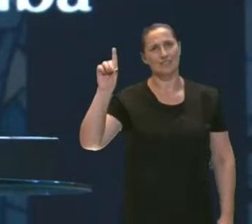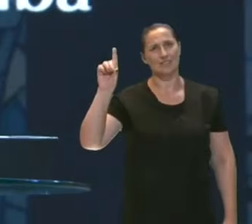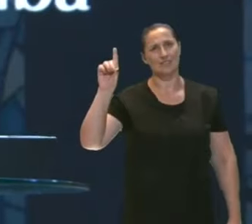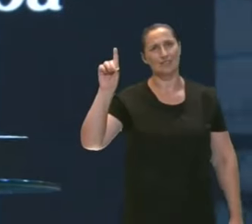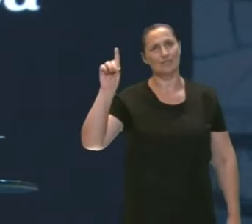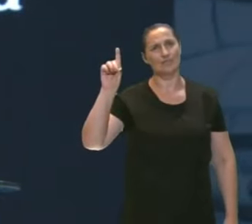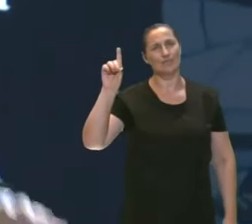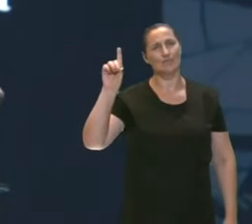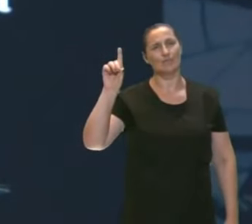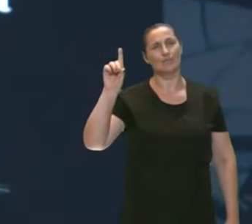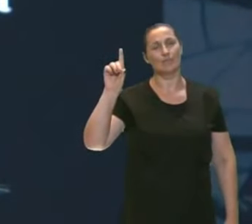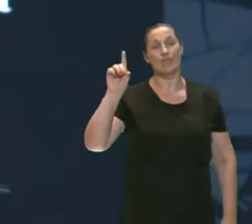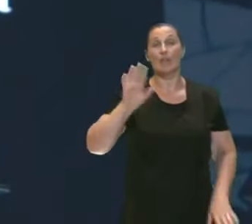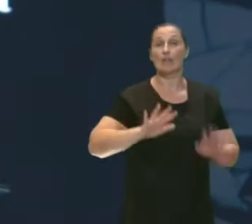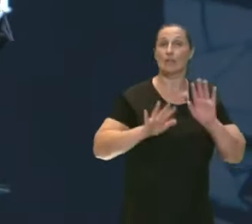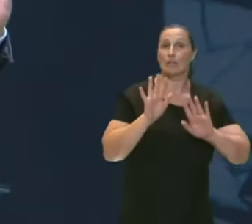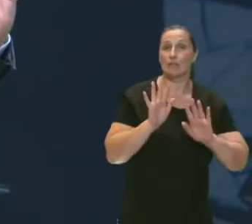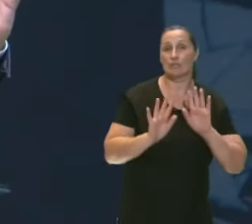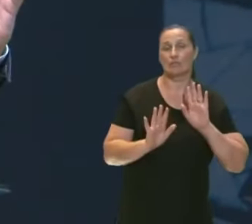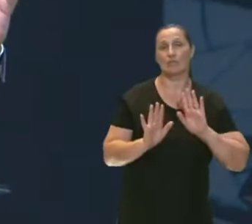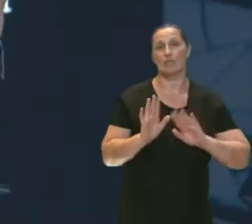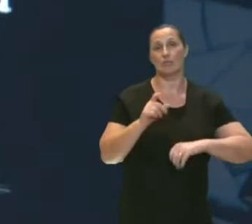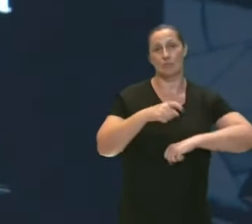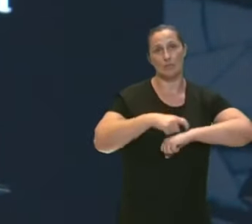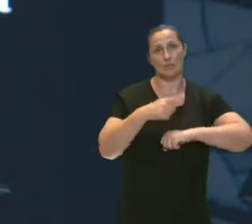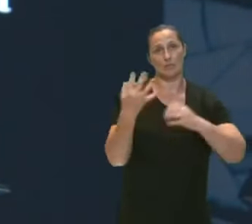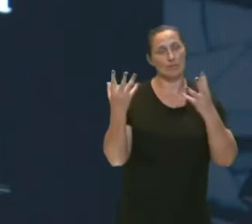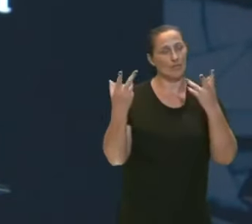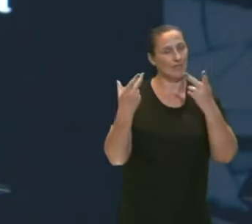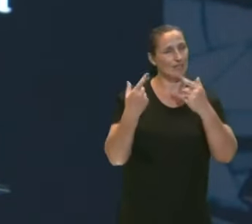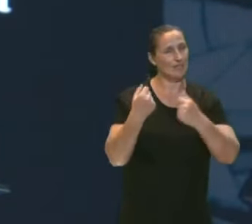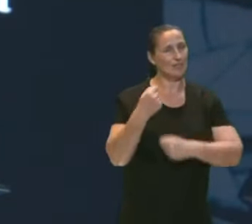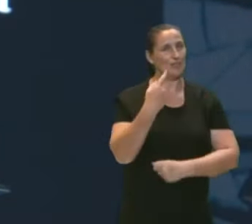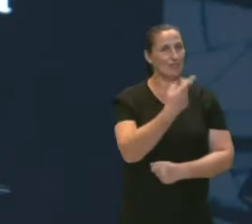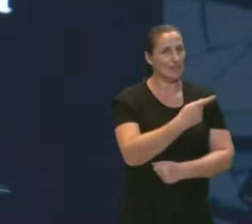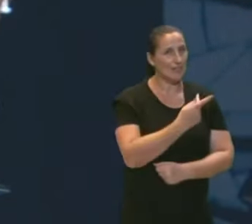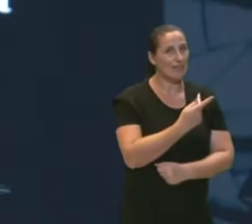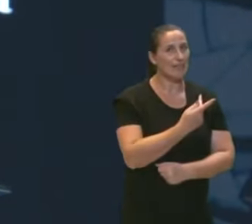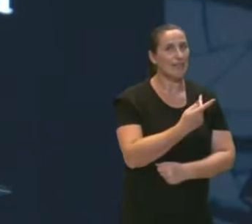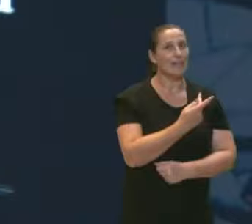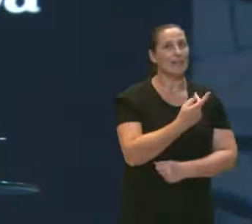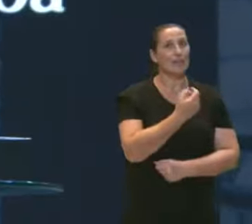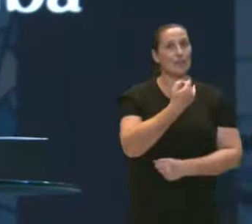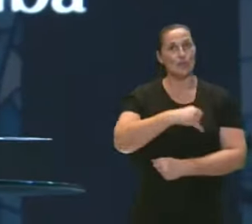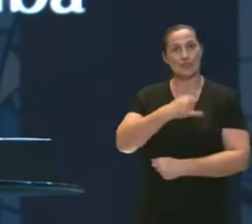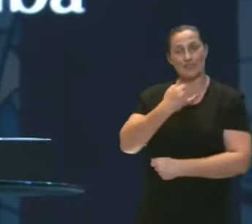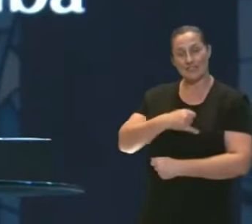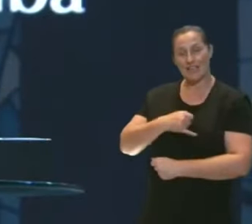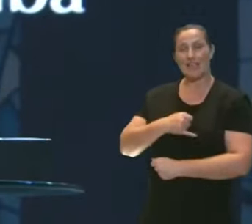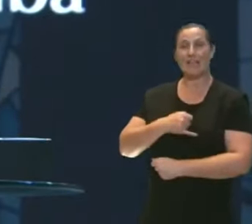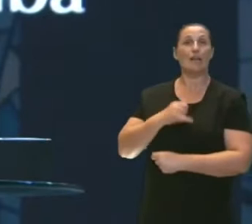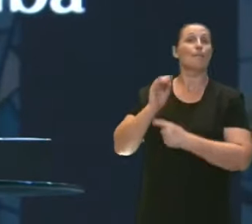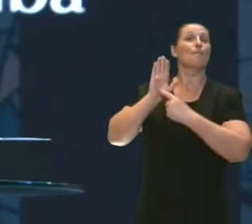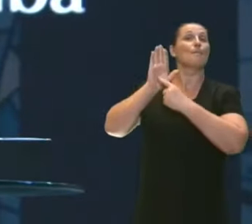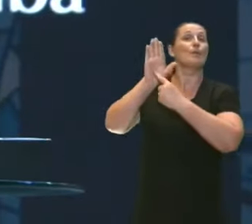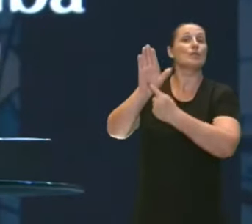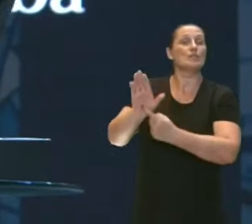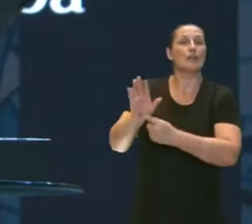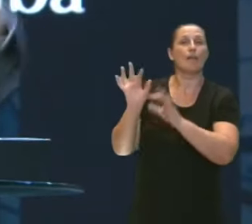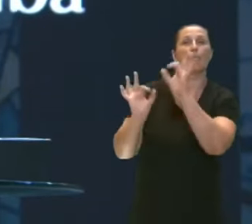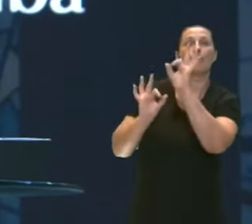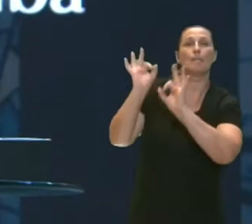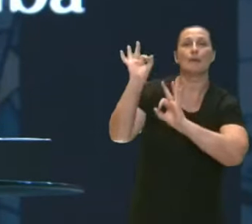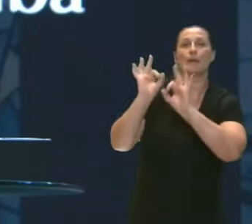Talvez o momento maravilhoso dele então revelar o plano de Deus para Faraó e